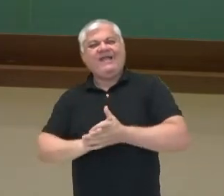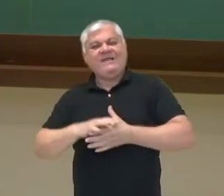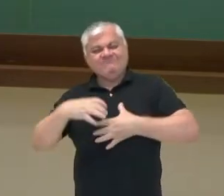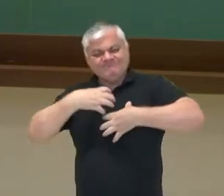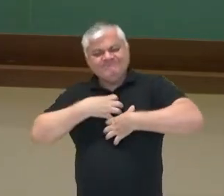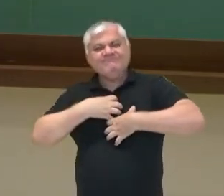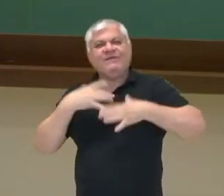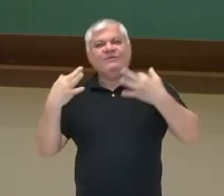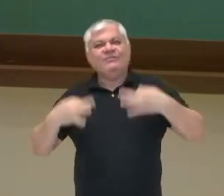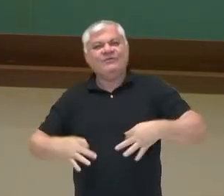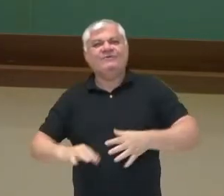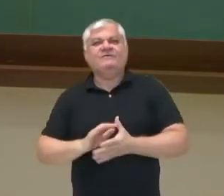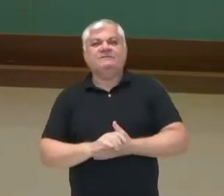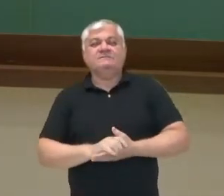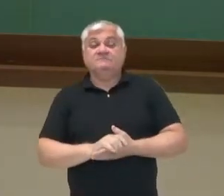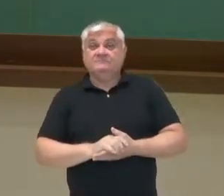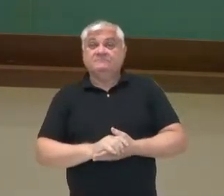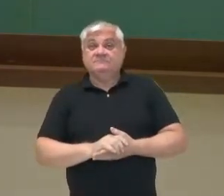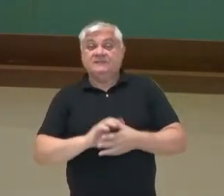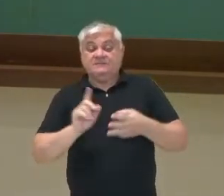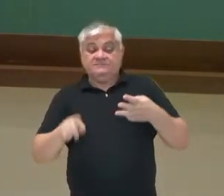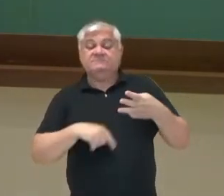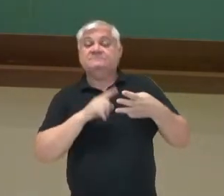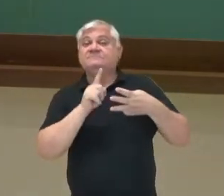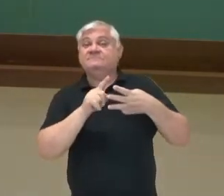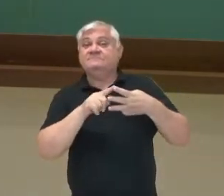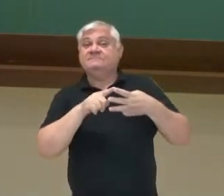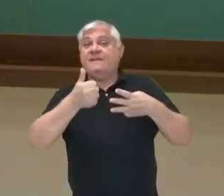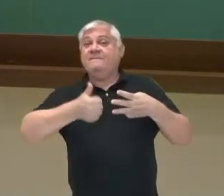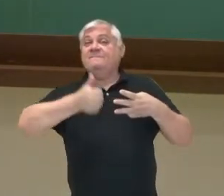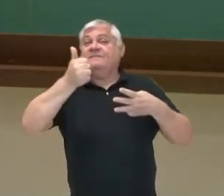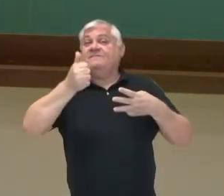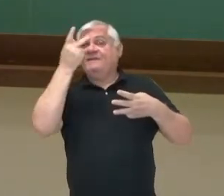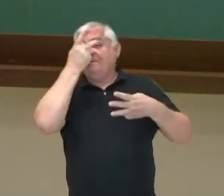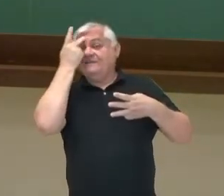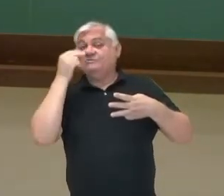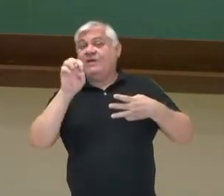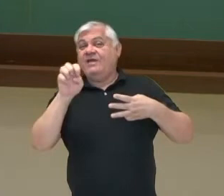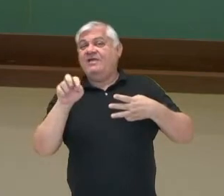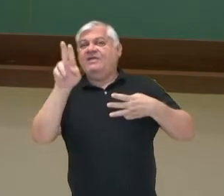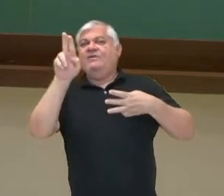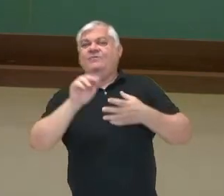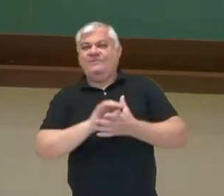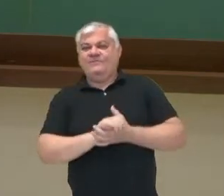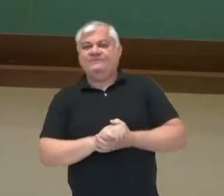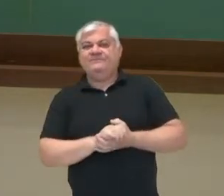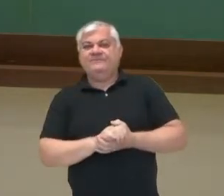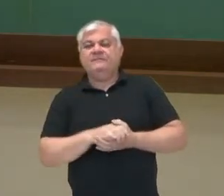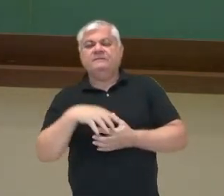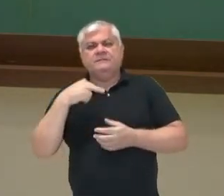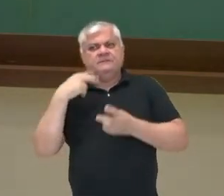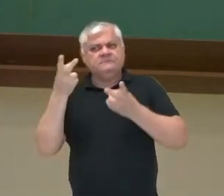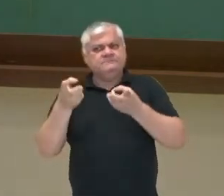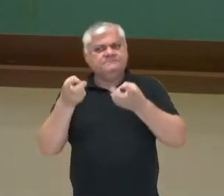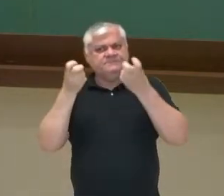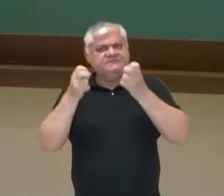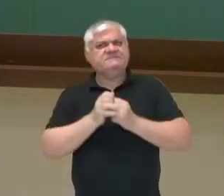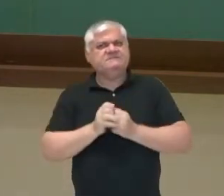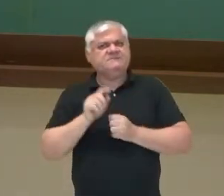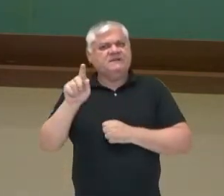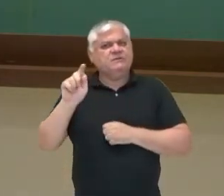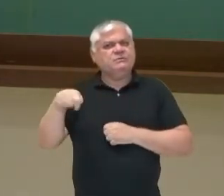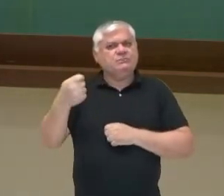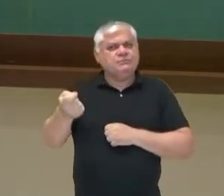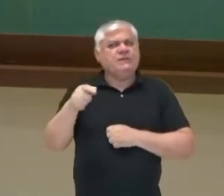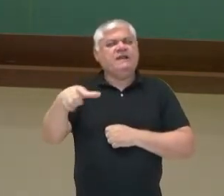dores, né? Então eu percebo, né? Ou todos conseguem perceber, né? Que a pessoa está falando sobre o